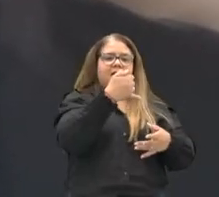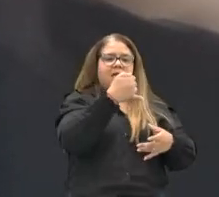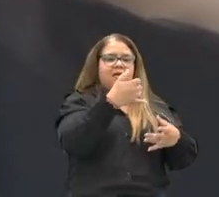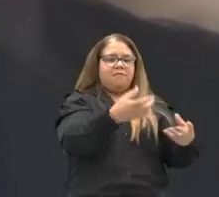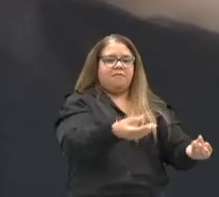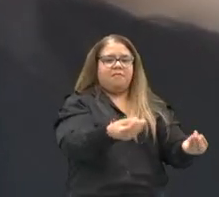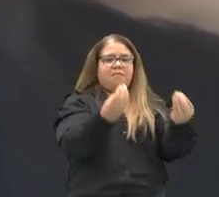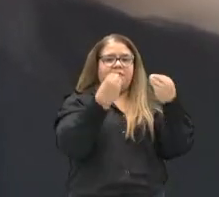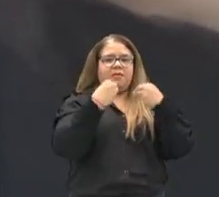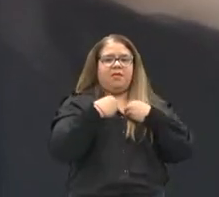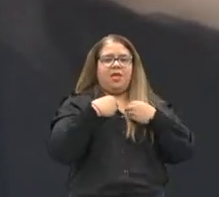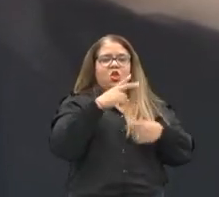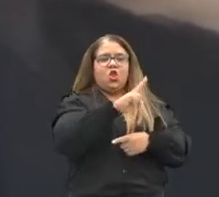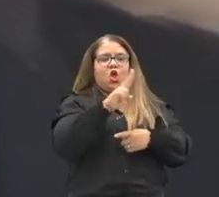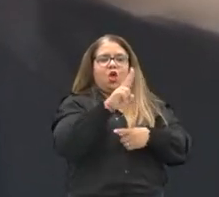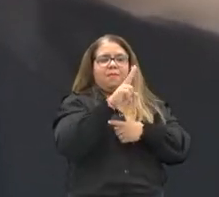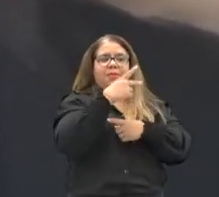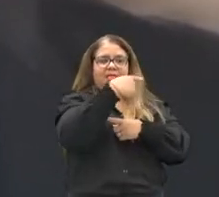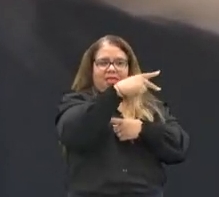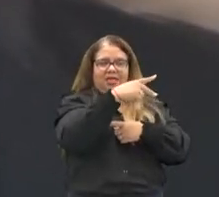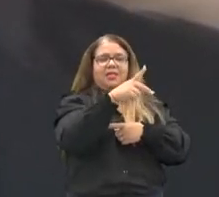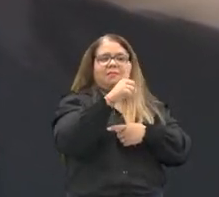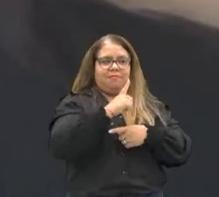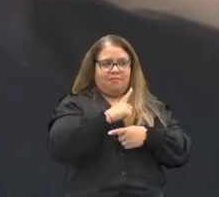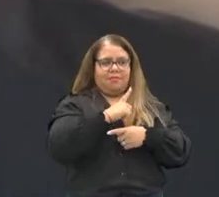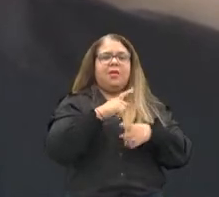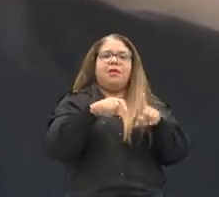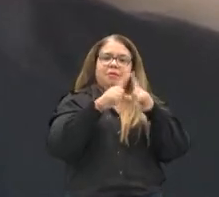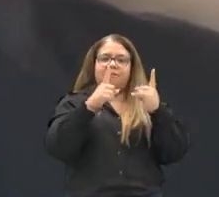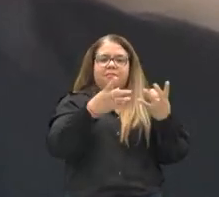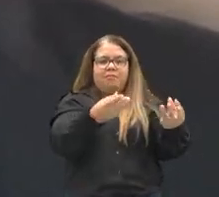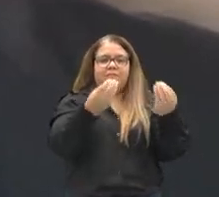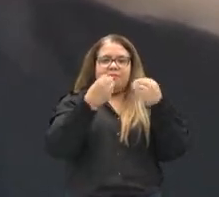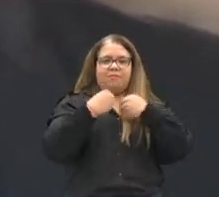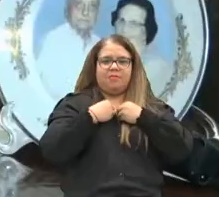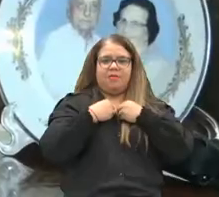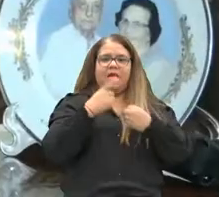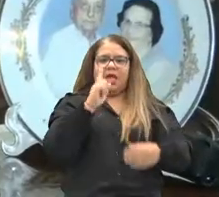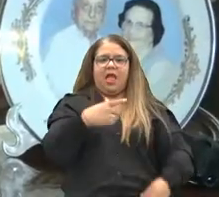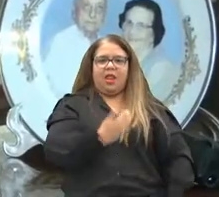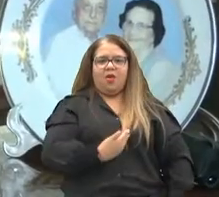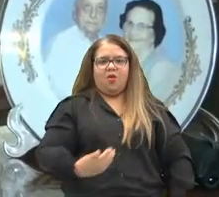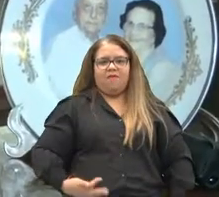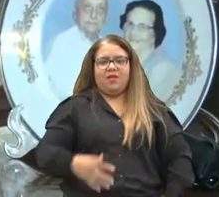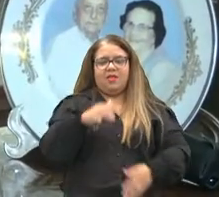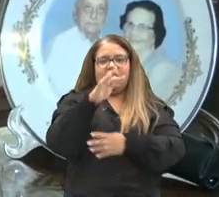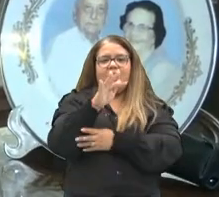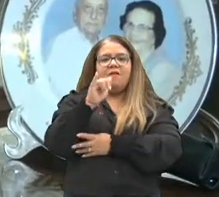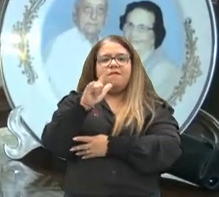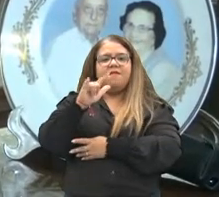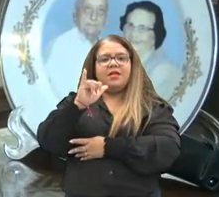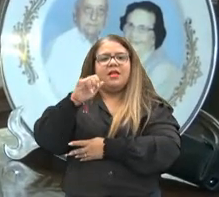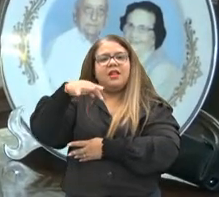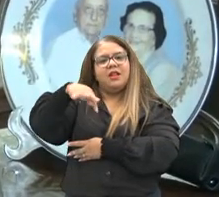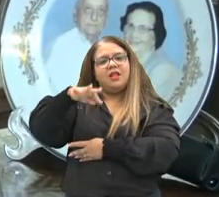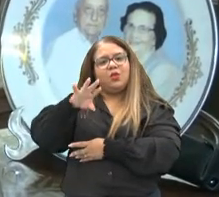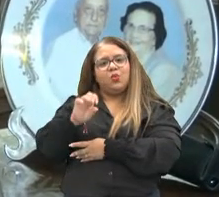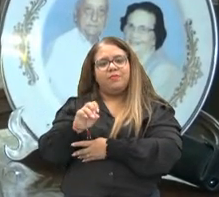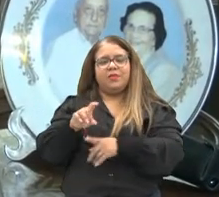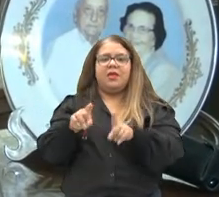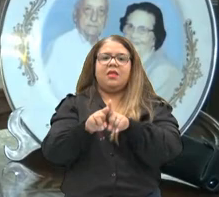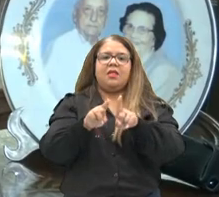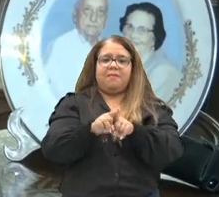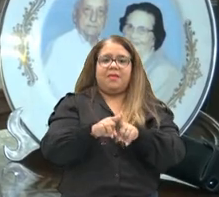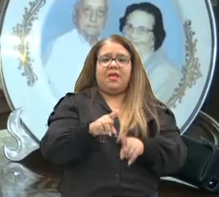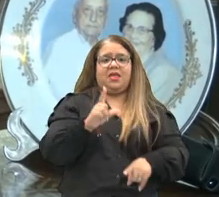gravado o seu nome para ser governador. A caneta era governador Filinto Miller. Além de Júlio Campos, Filinto Miller